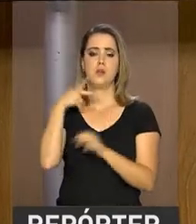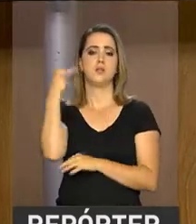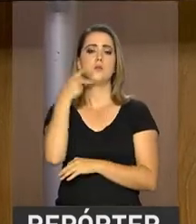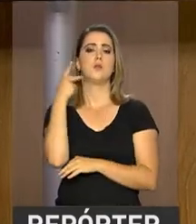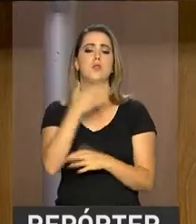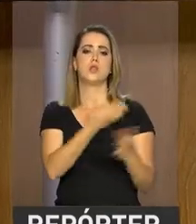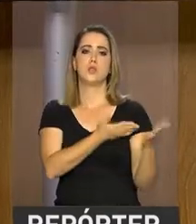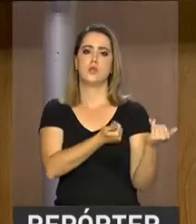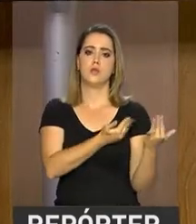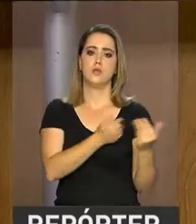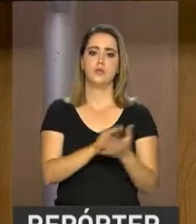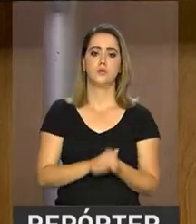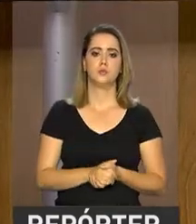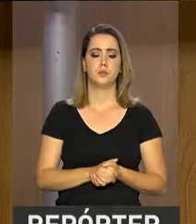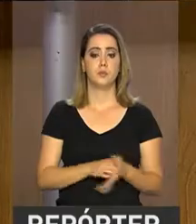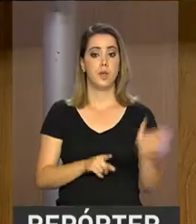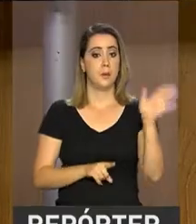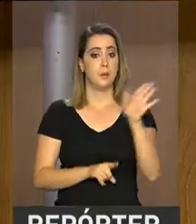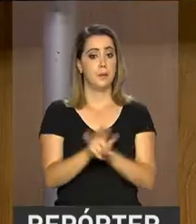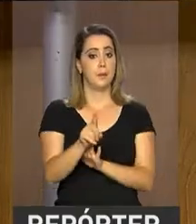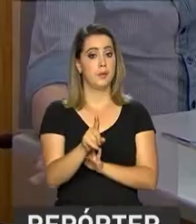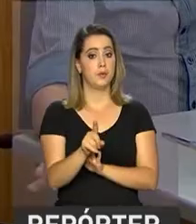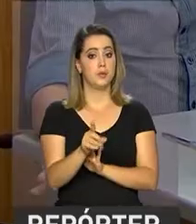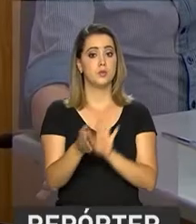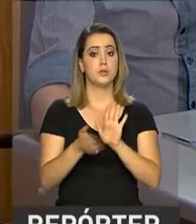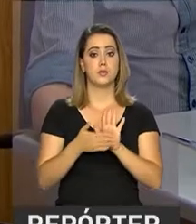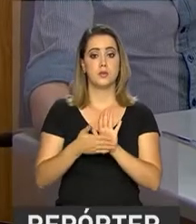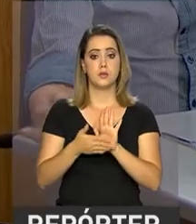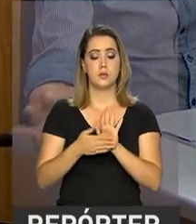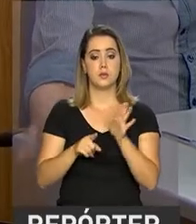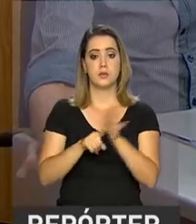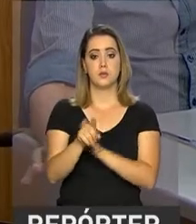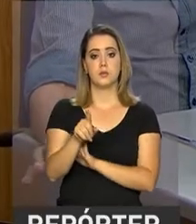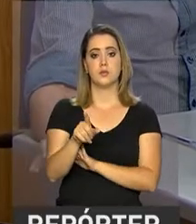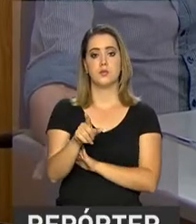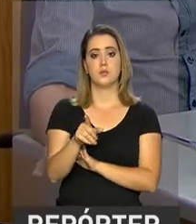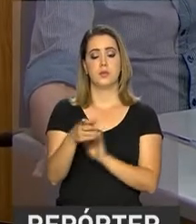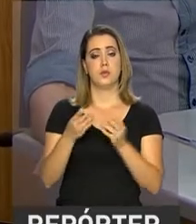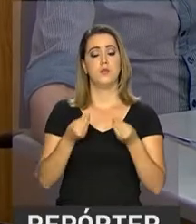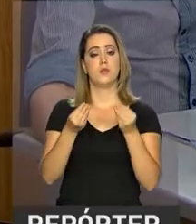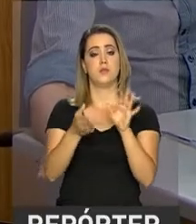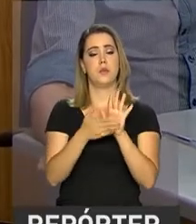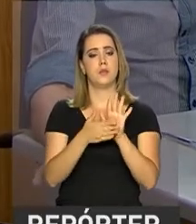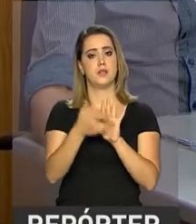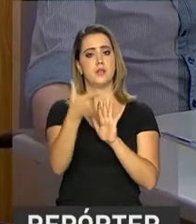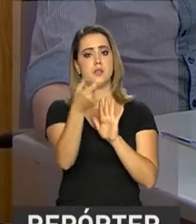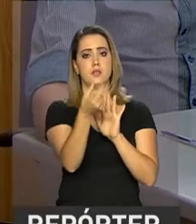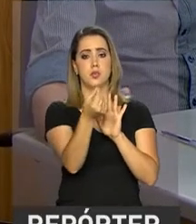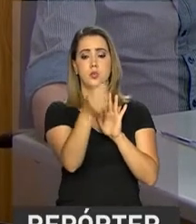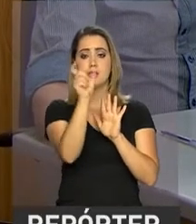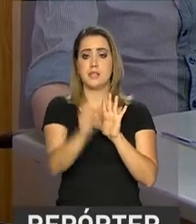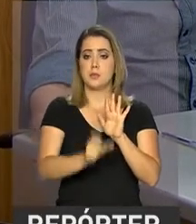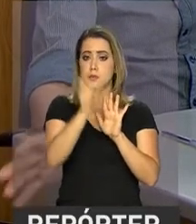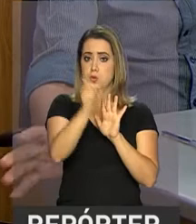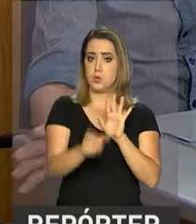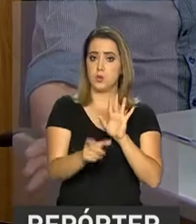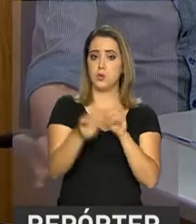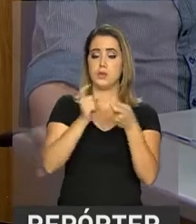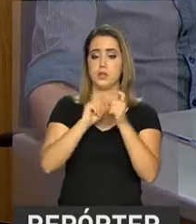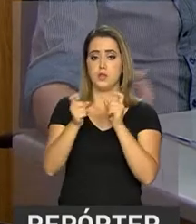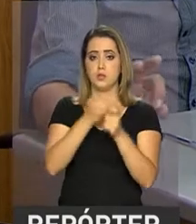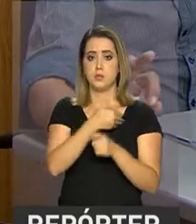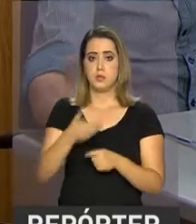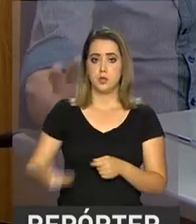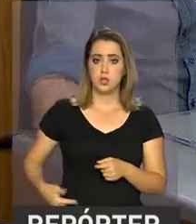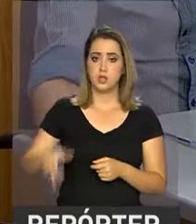os jovens do brasil agora secretário essas propostas foram apresentadas 200 gestores estaduais e municipais isso é uma integração com estados e